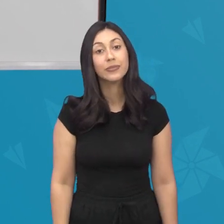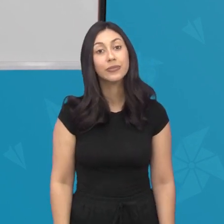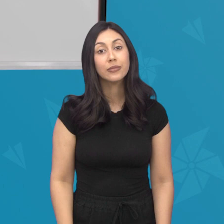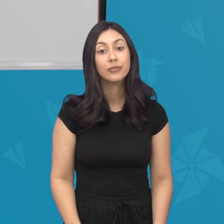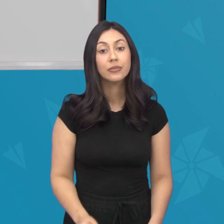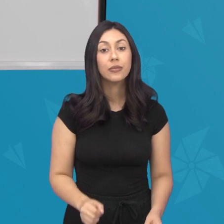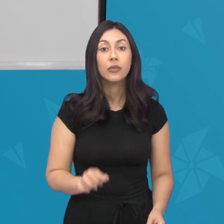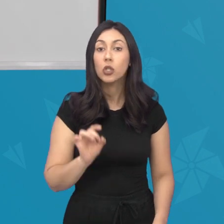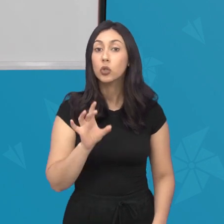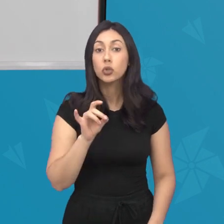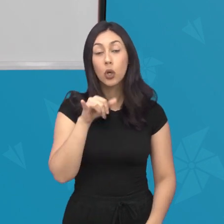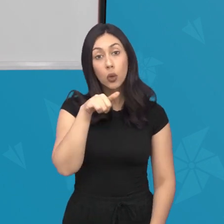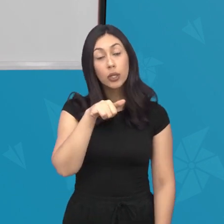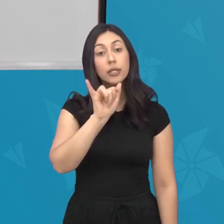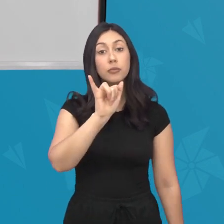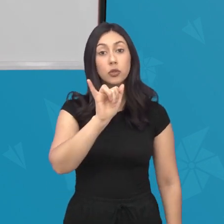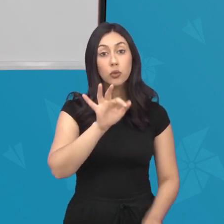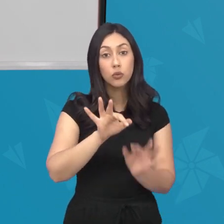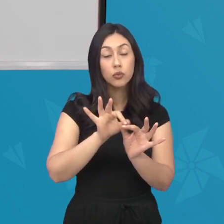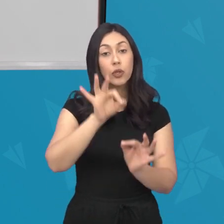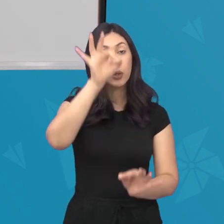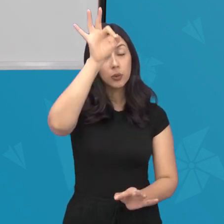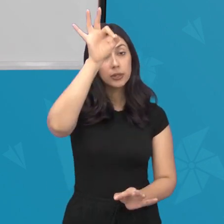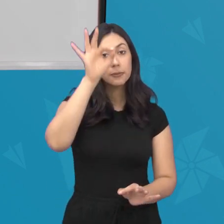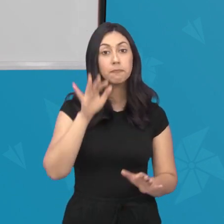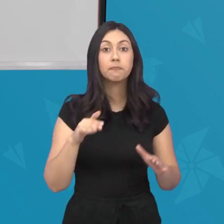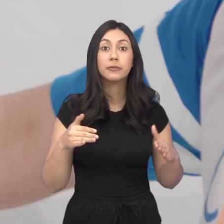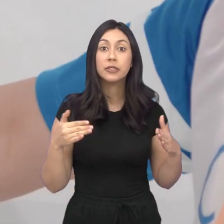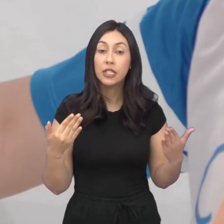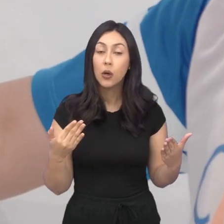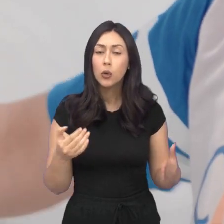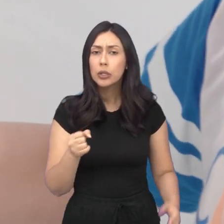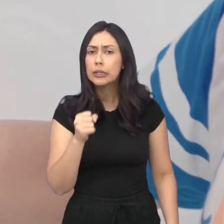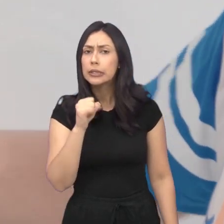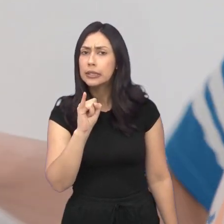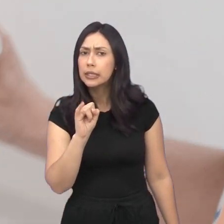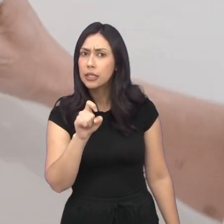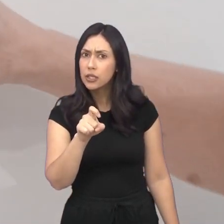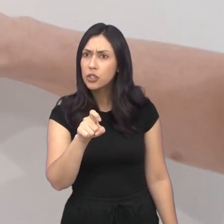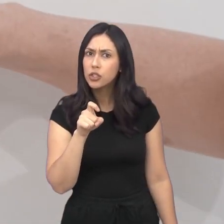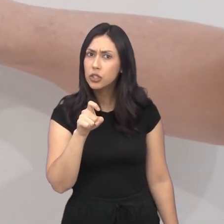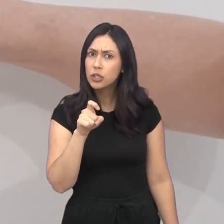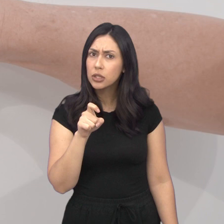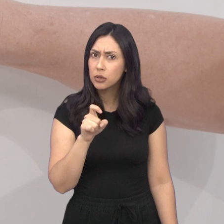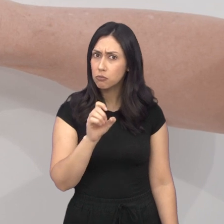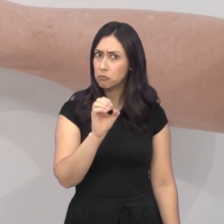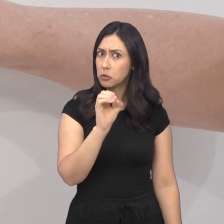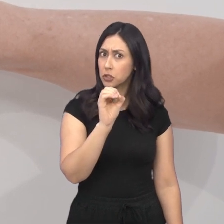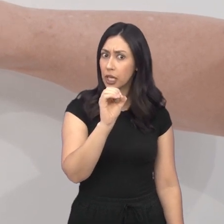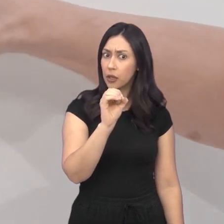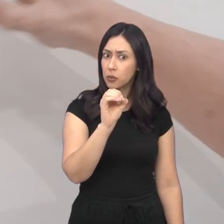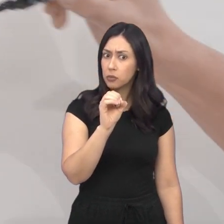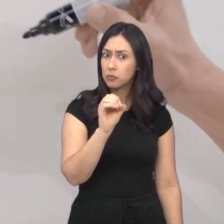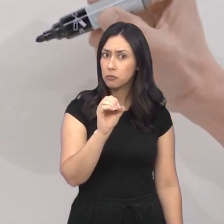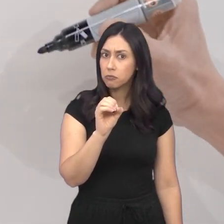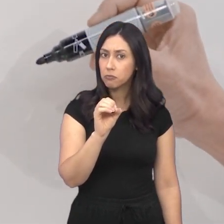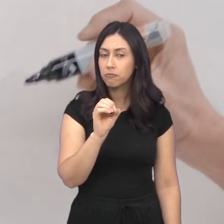Isso aqui são os valores de y. Então, ó, quando x for 0, ele vale 0. Então tem um ponto aqui.